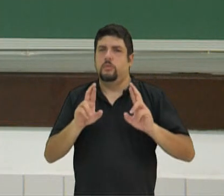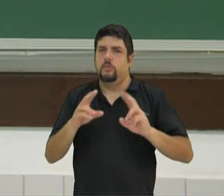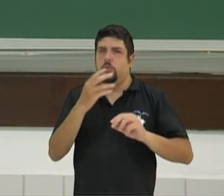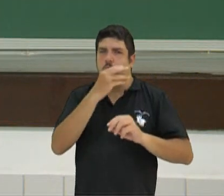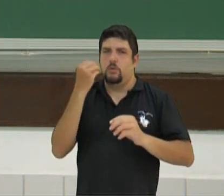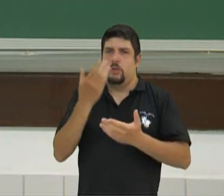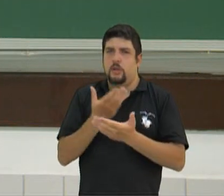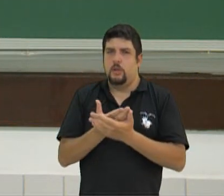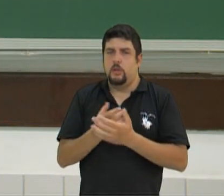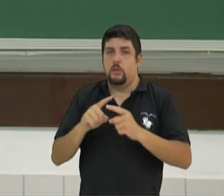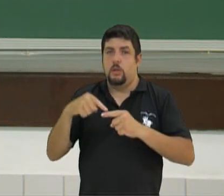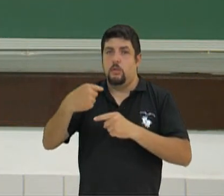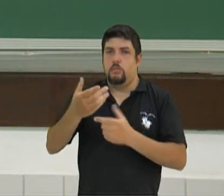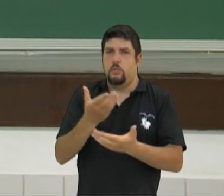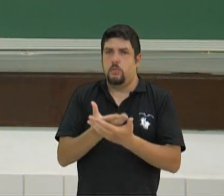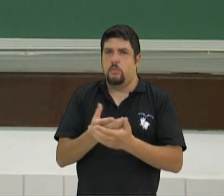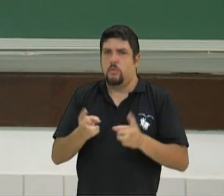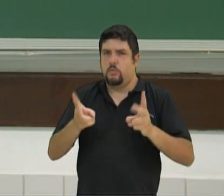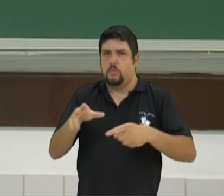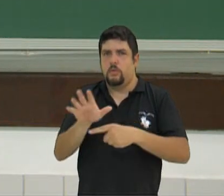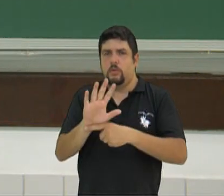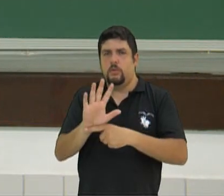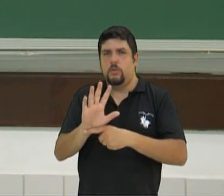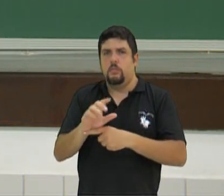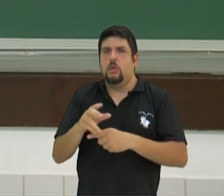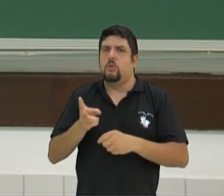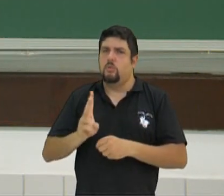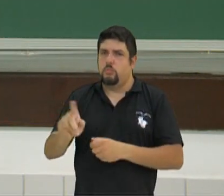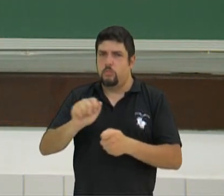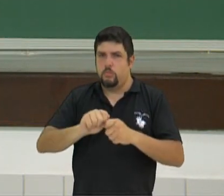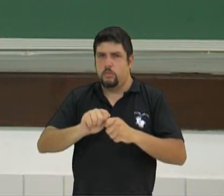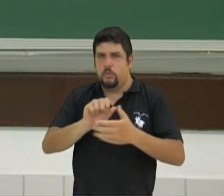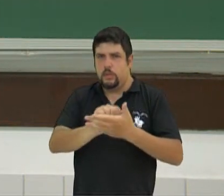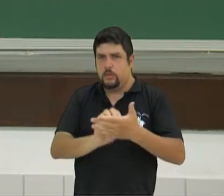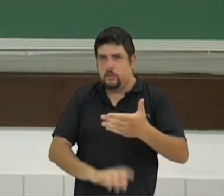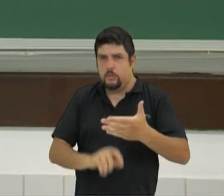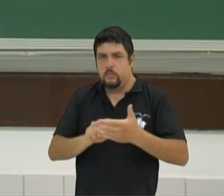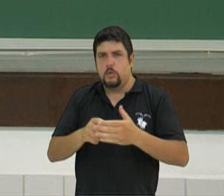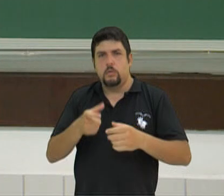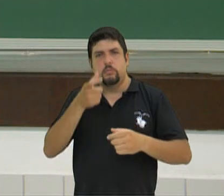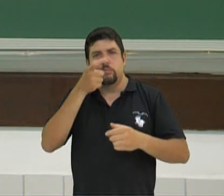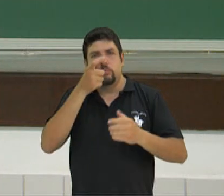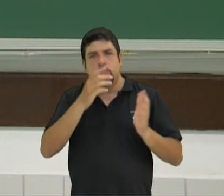tem mais cinema com vocês. Continuem fazendo as atividades, continuem assistindo.